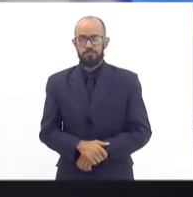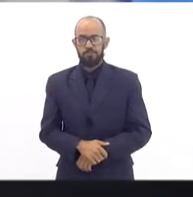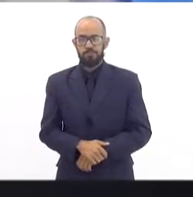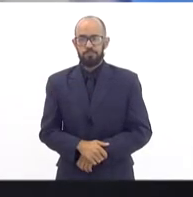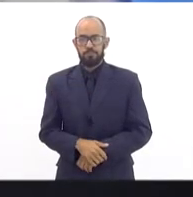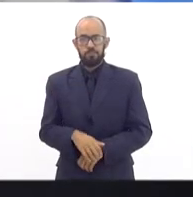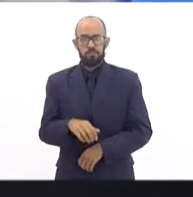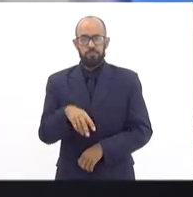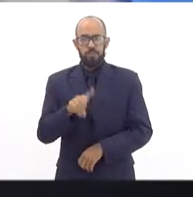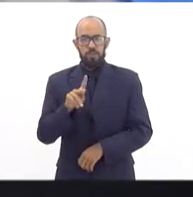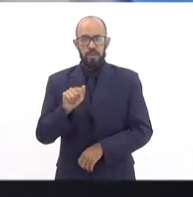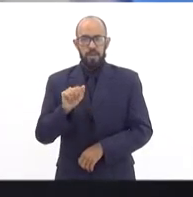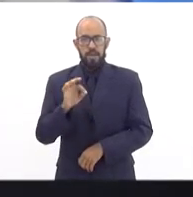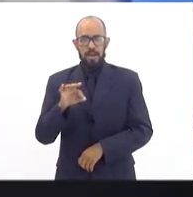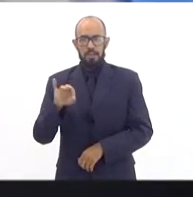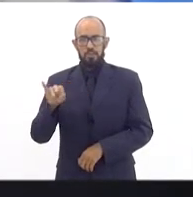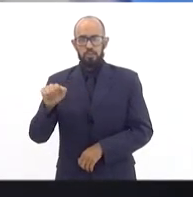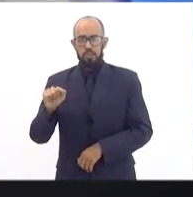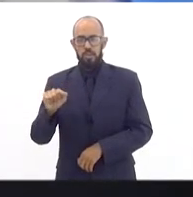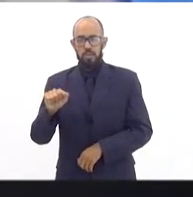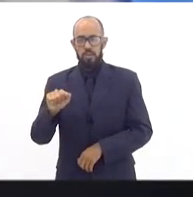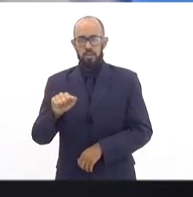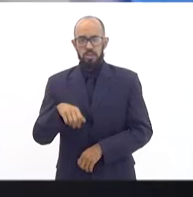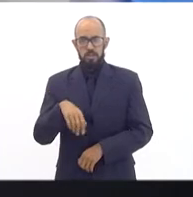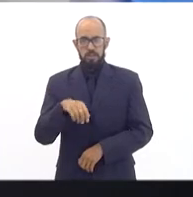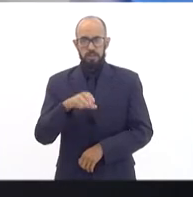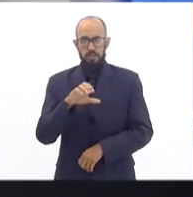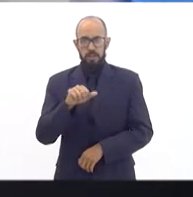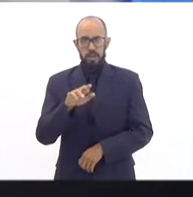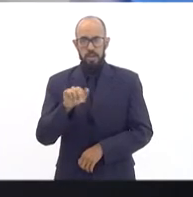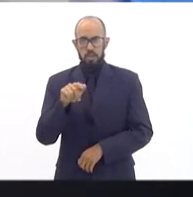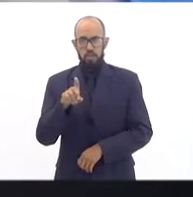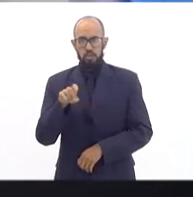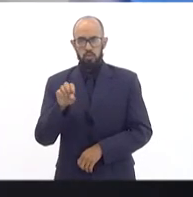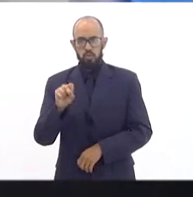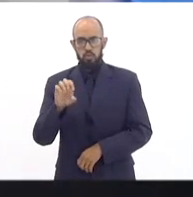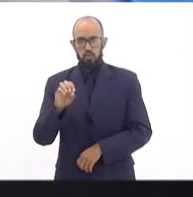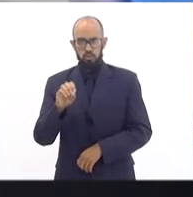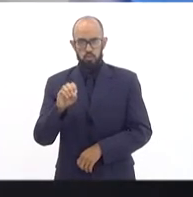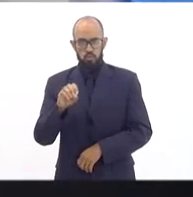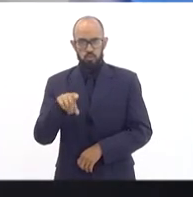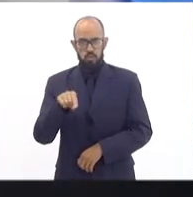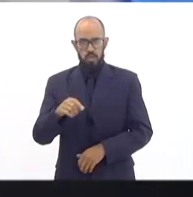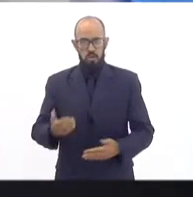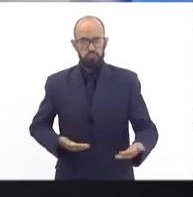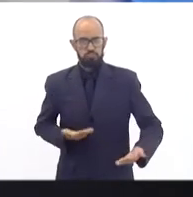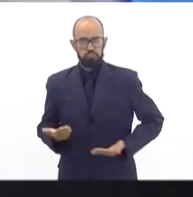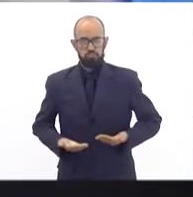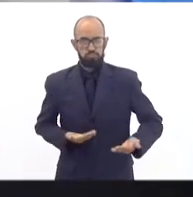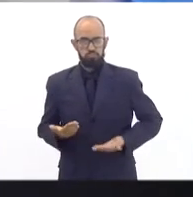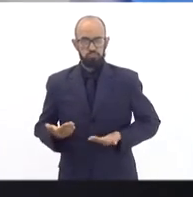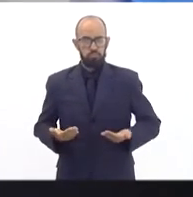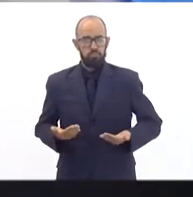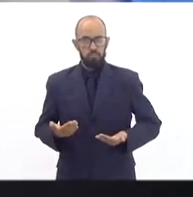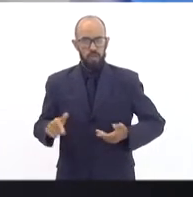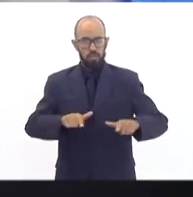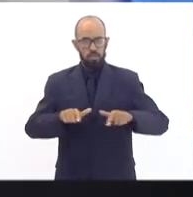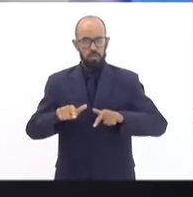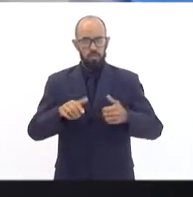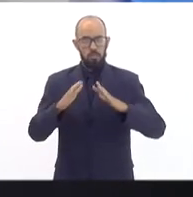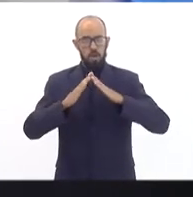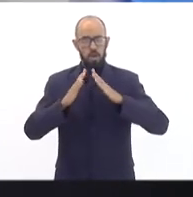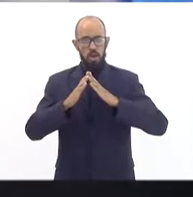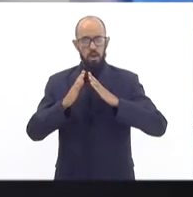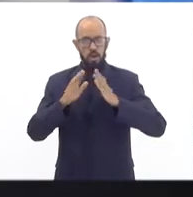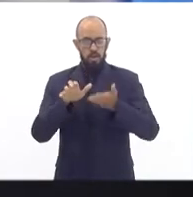A Kátia Cardoso, que é diarista doméstica, moradora de Santa Cruz, que vem representando aqui os usuários.